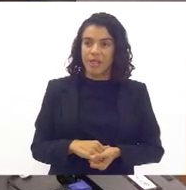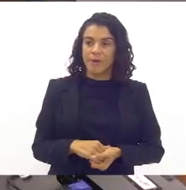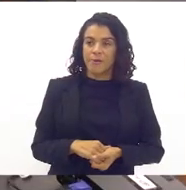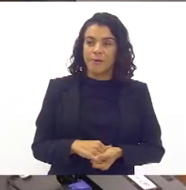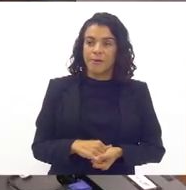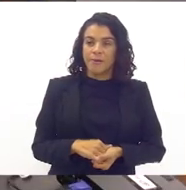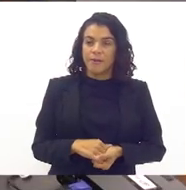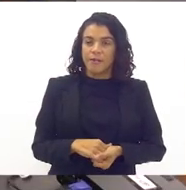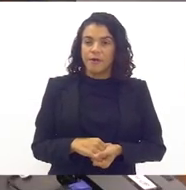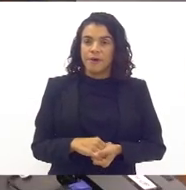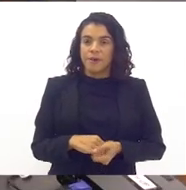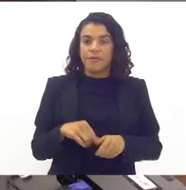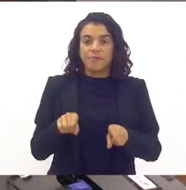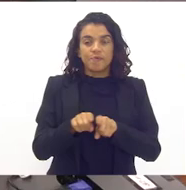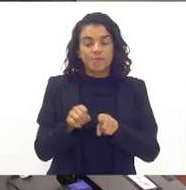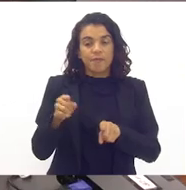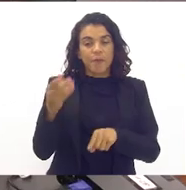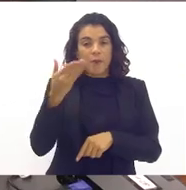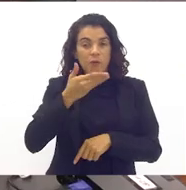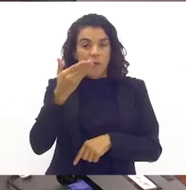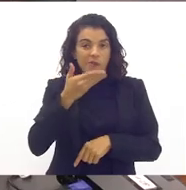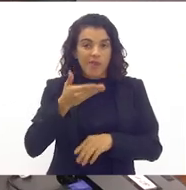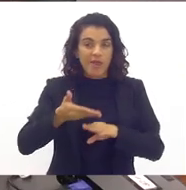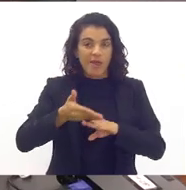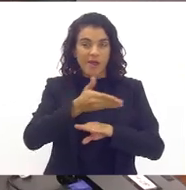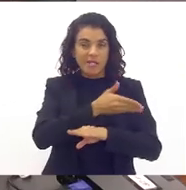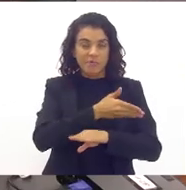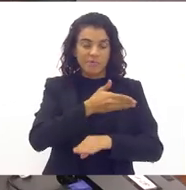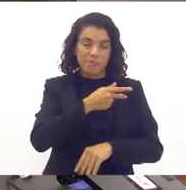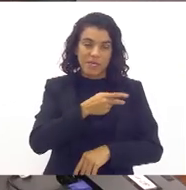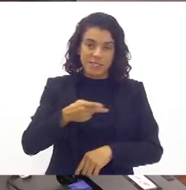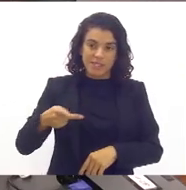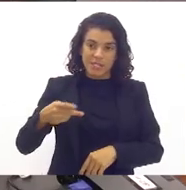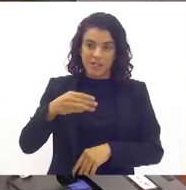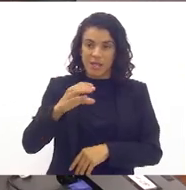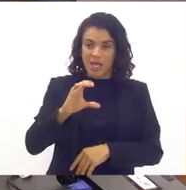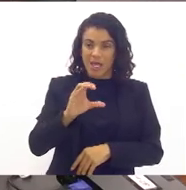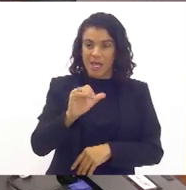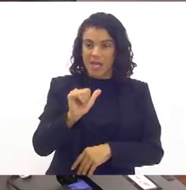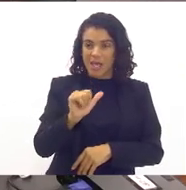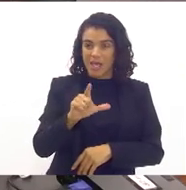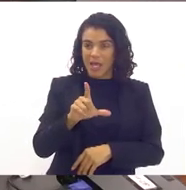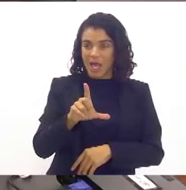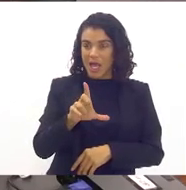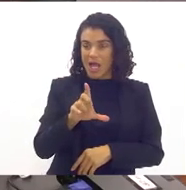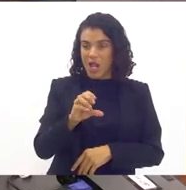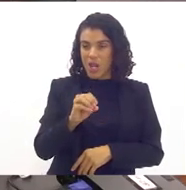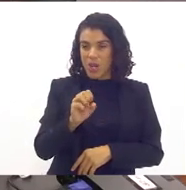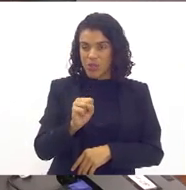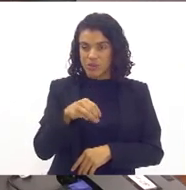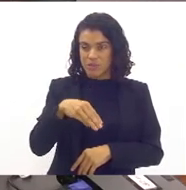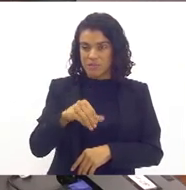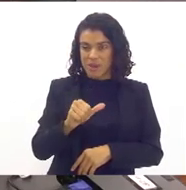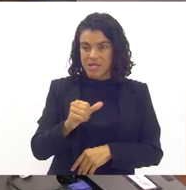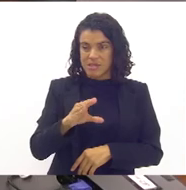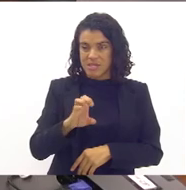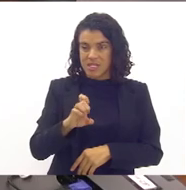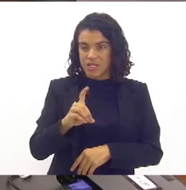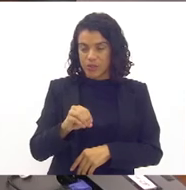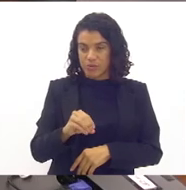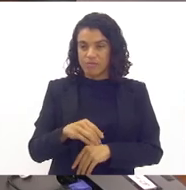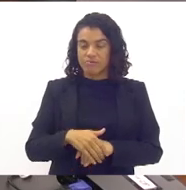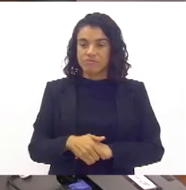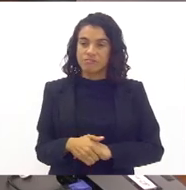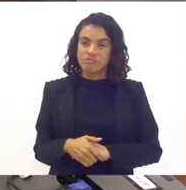Queria registrar, não tinha visto aqui, meu querido vice-presidente, deputado Carlos Macedo. Quer fazer alguma observação?